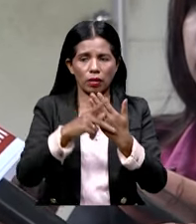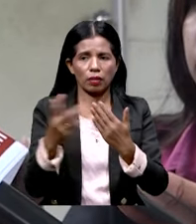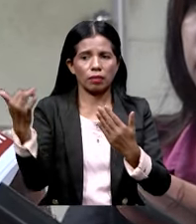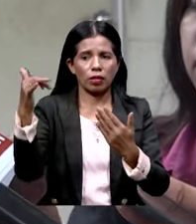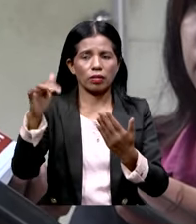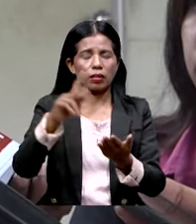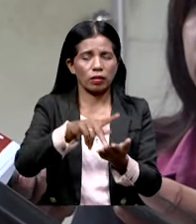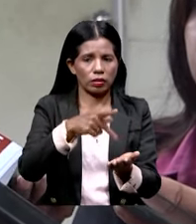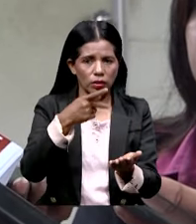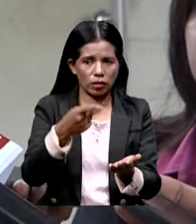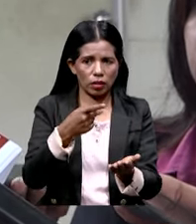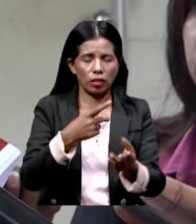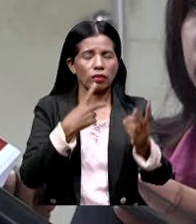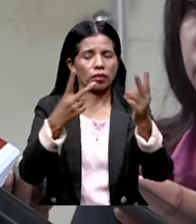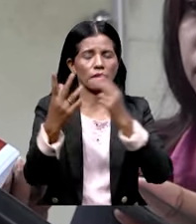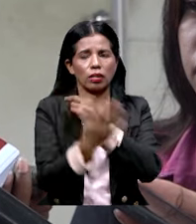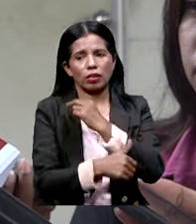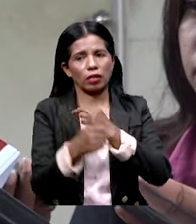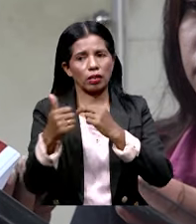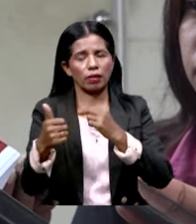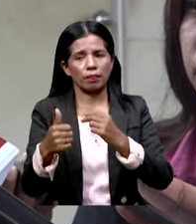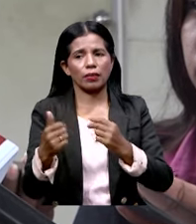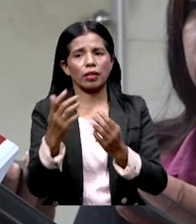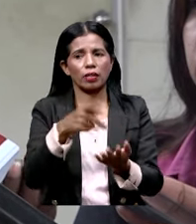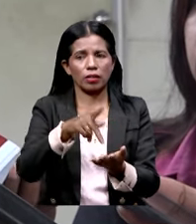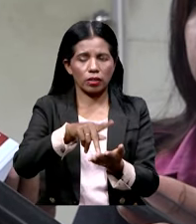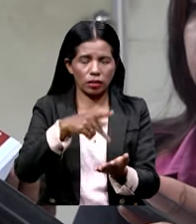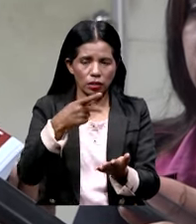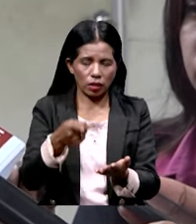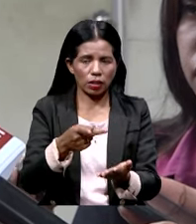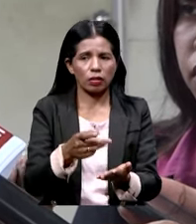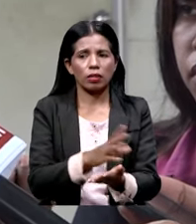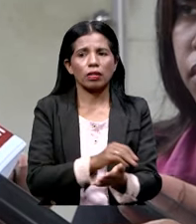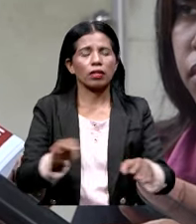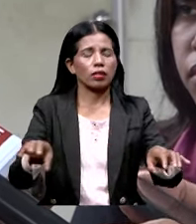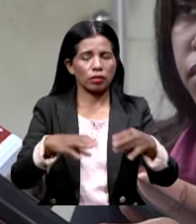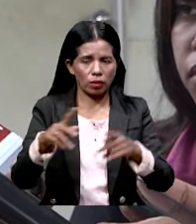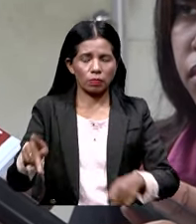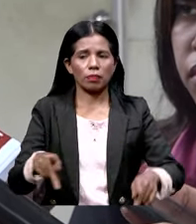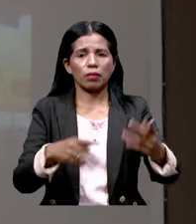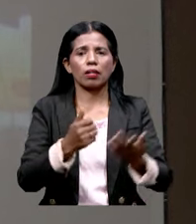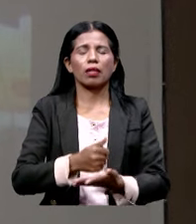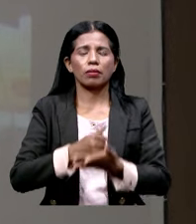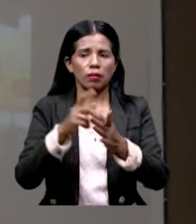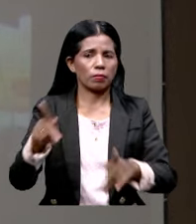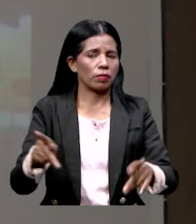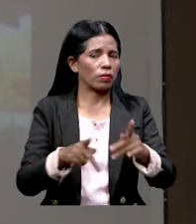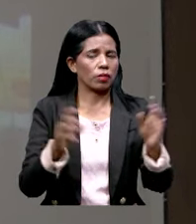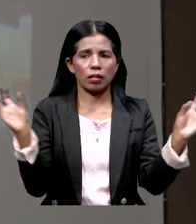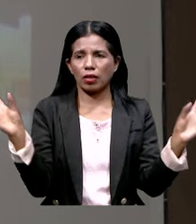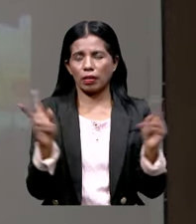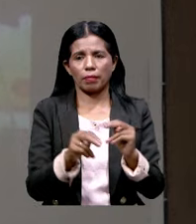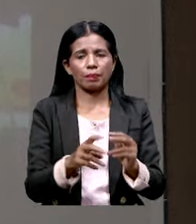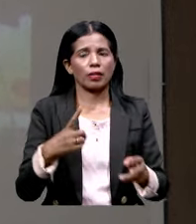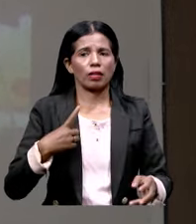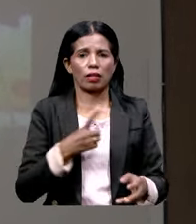salários e vencimentos, viagem estrangeiro. Viagem estrangeiro, salários e vencimentos. Serviço público ou de atende público, nem lá. Ia.